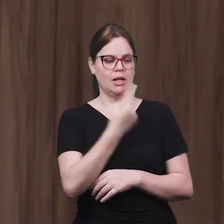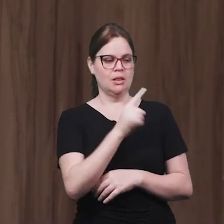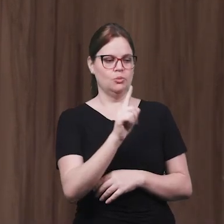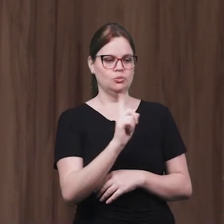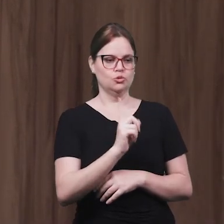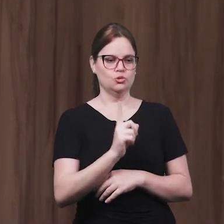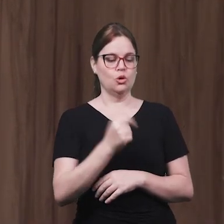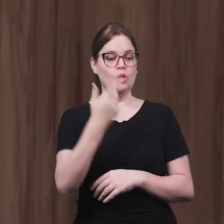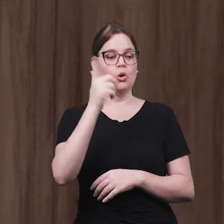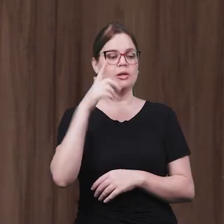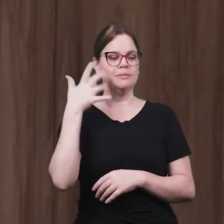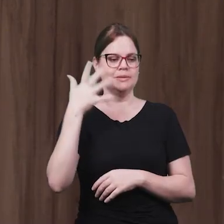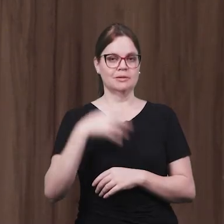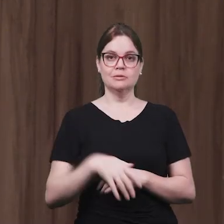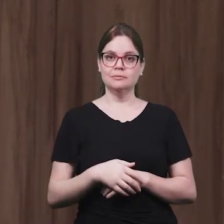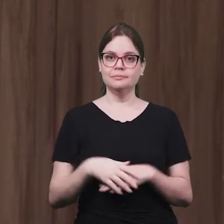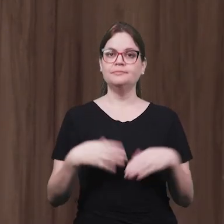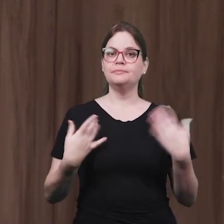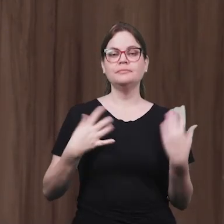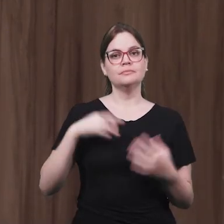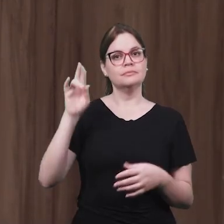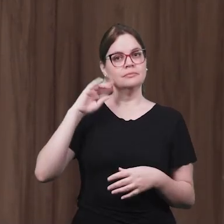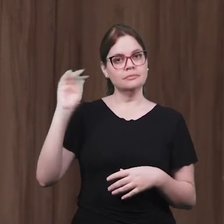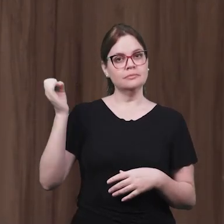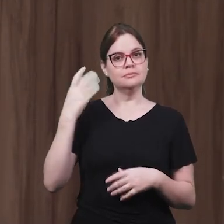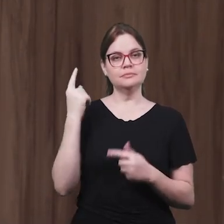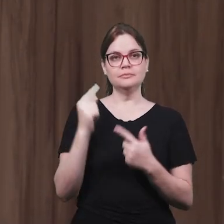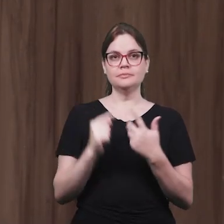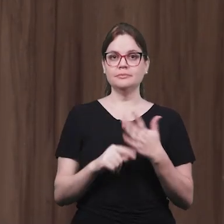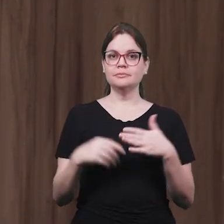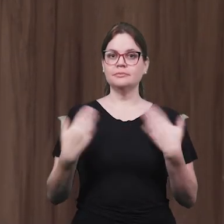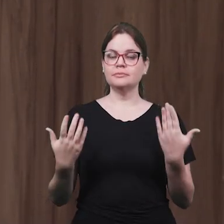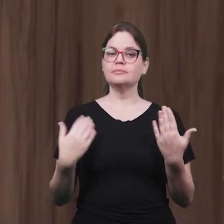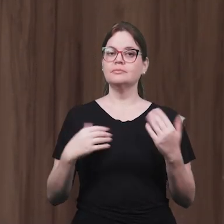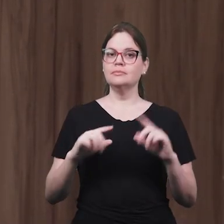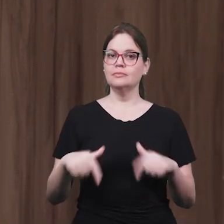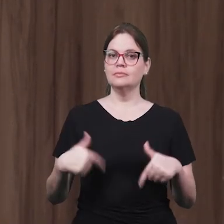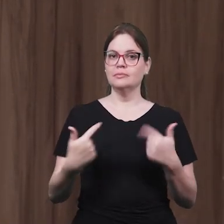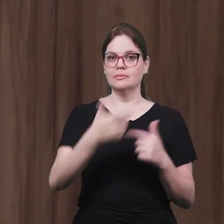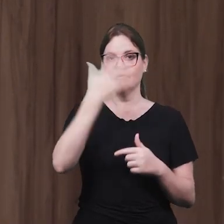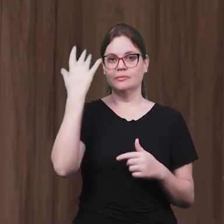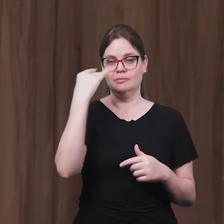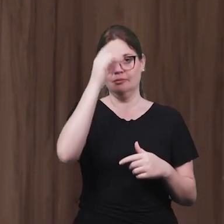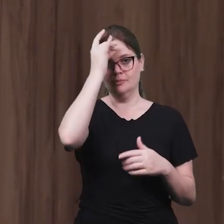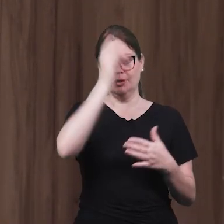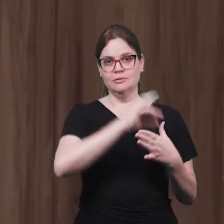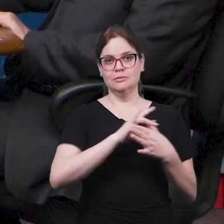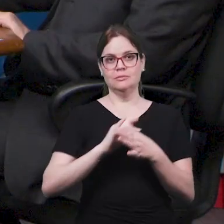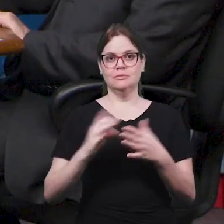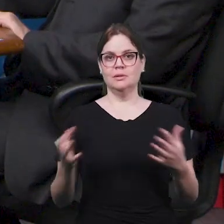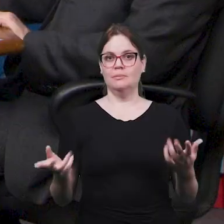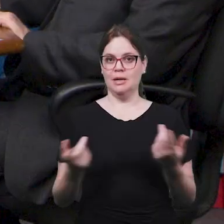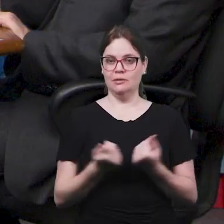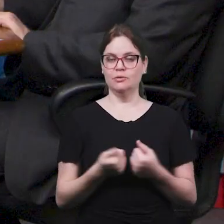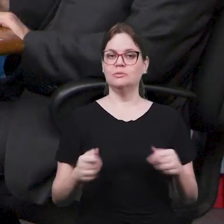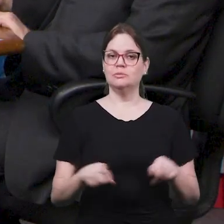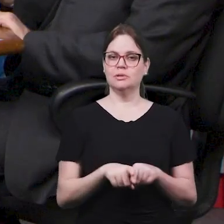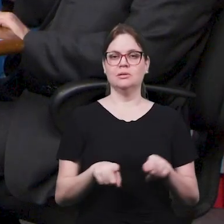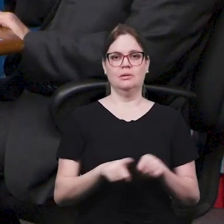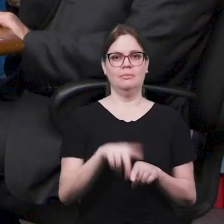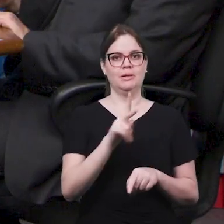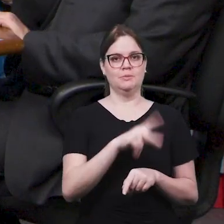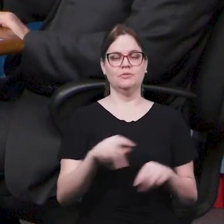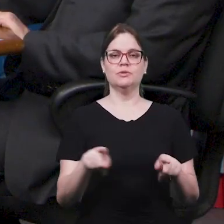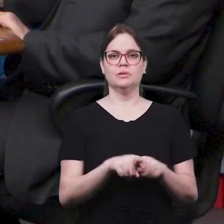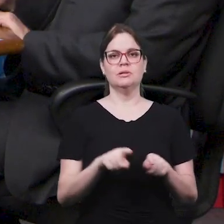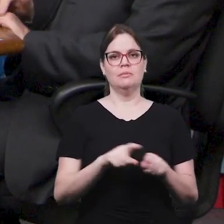não, é outra. E o Senhor revela. Quer dizer, a direção do Espírito é maravilhoso. E isso também, as professoras têm